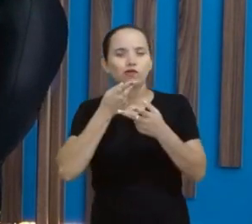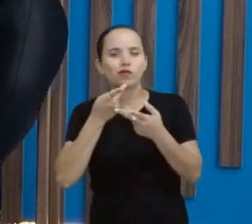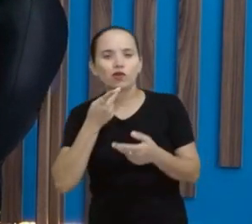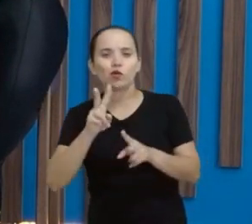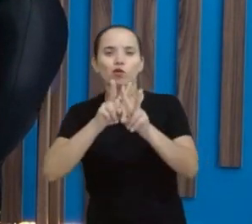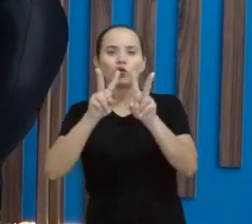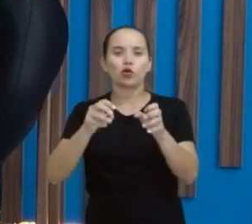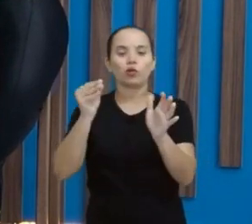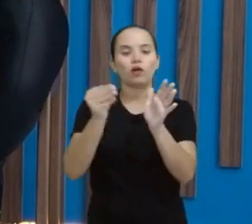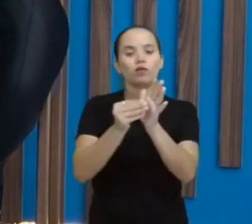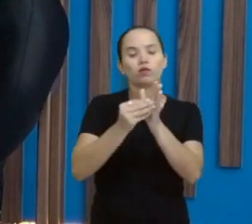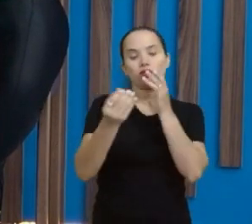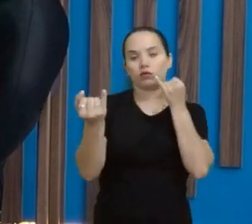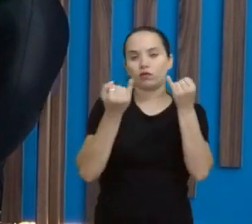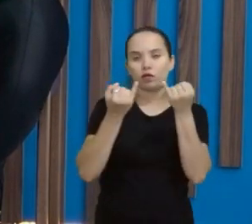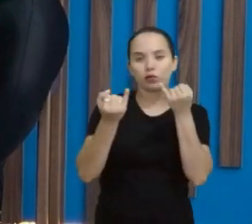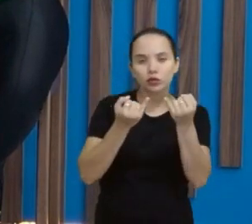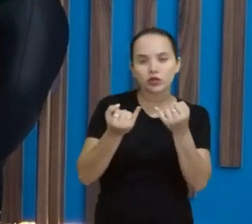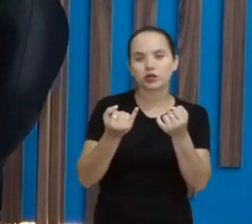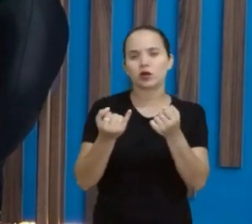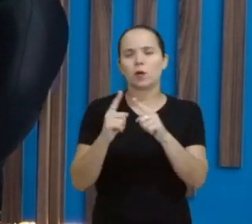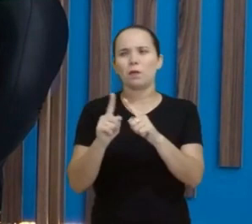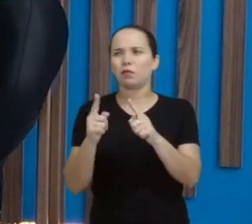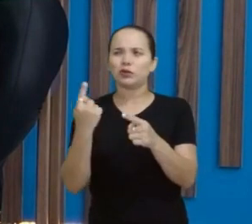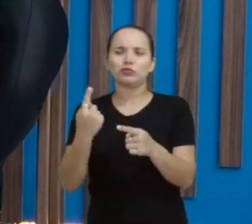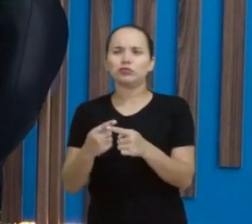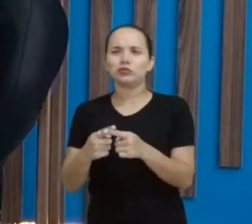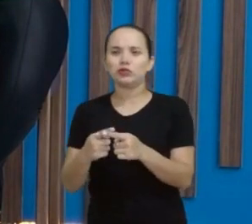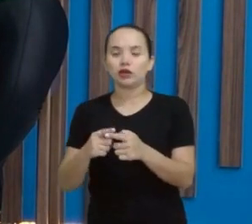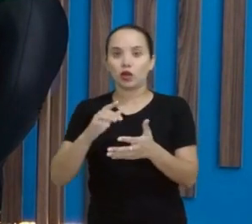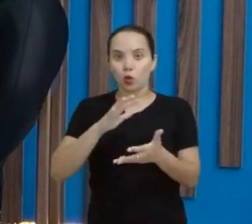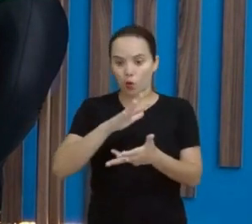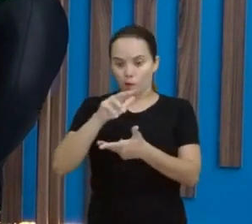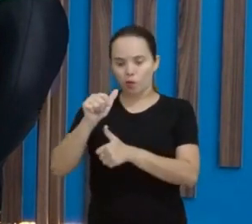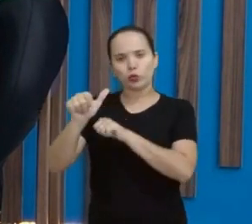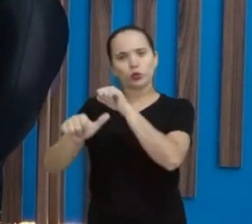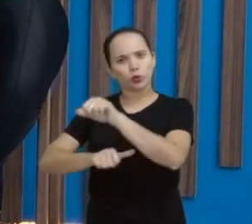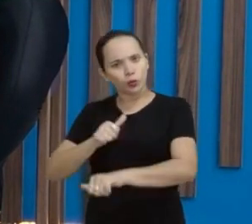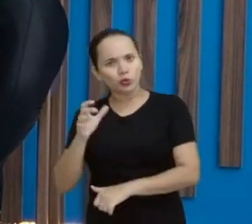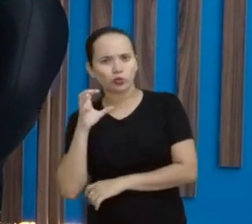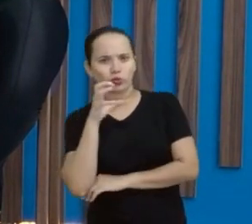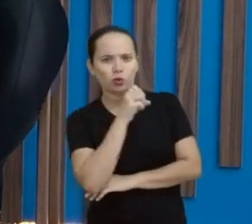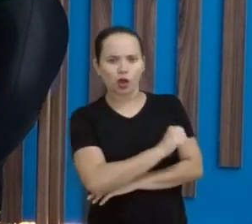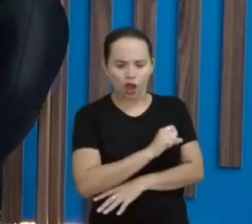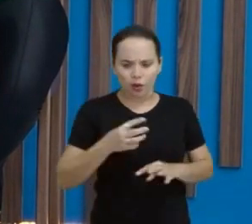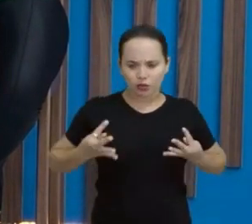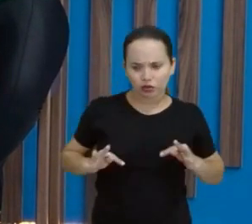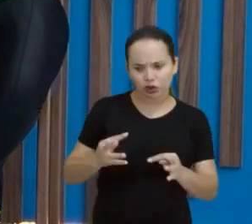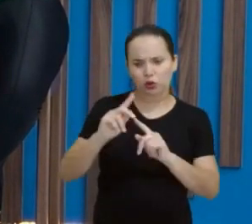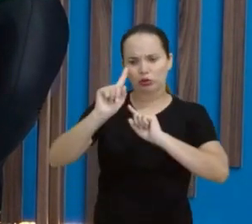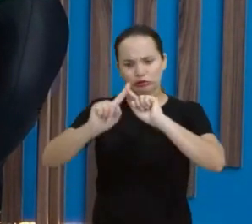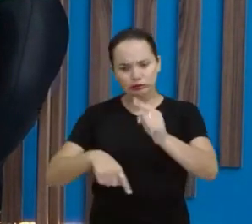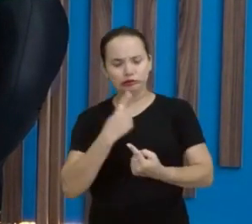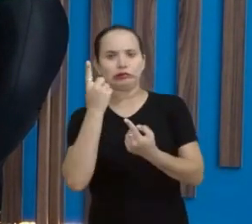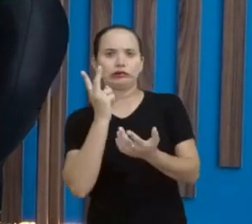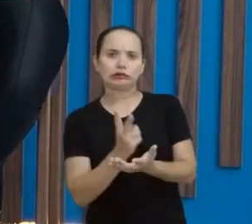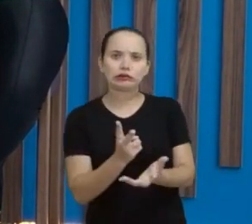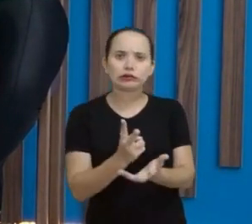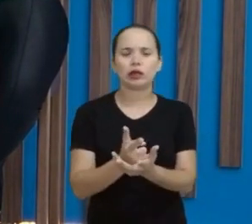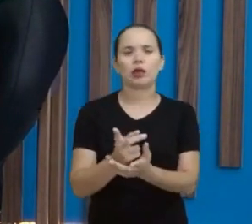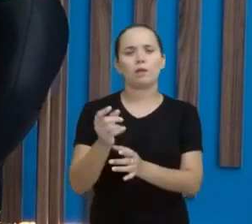trouxe... Por quê? Esse mundo mudando muito rápido, a tecnologia aí avançando cada vez mais,